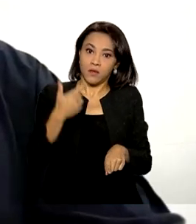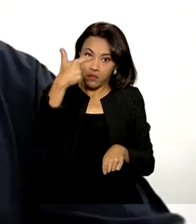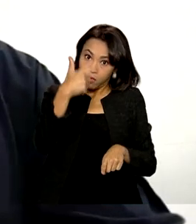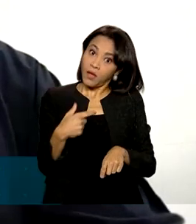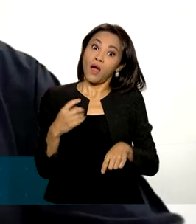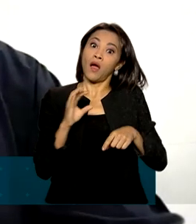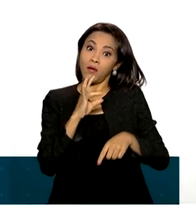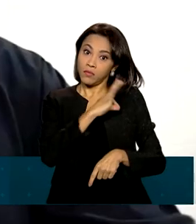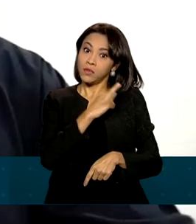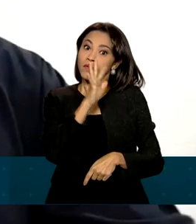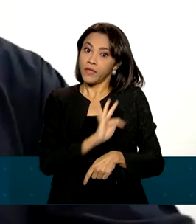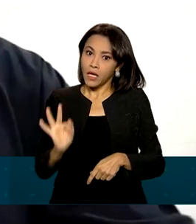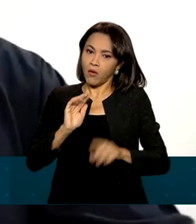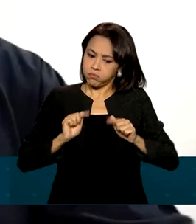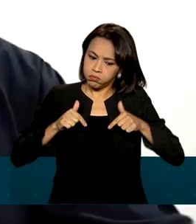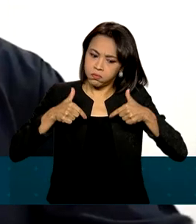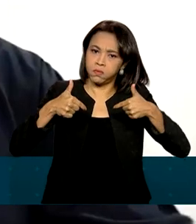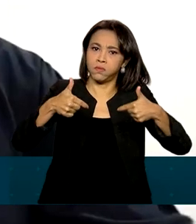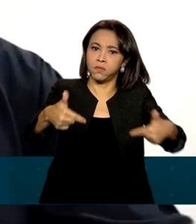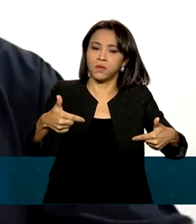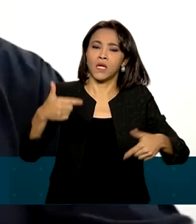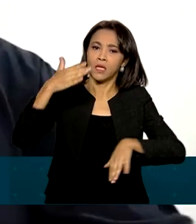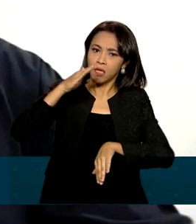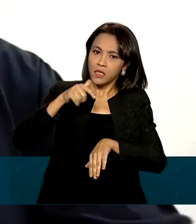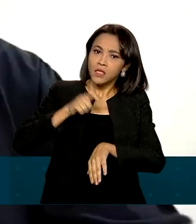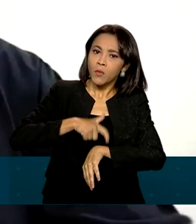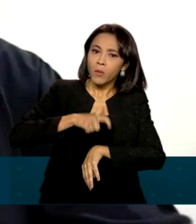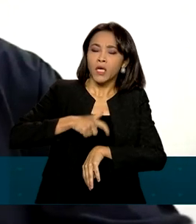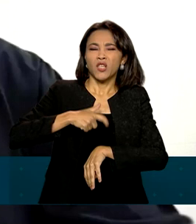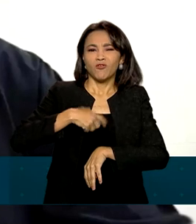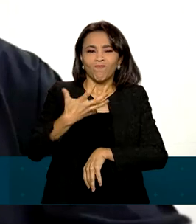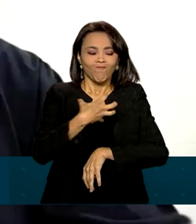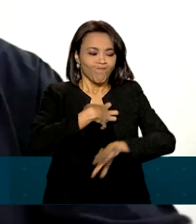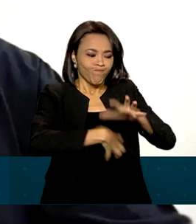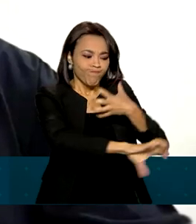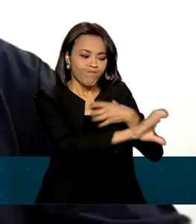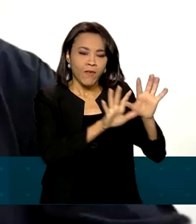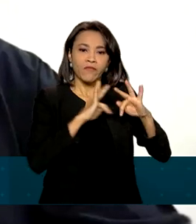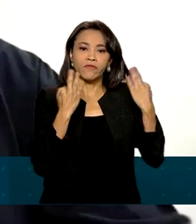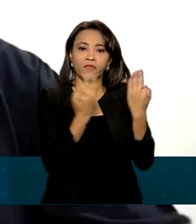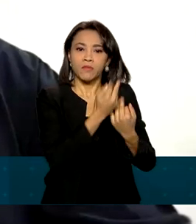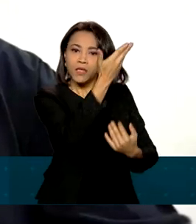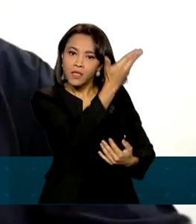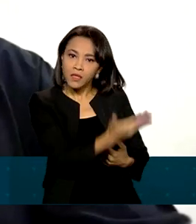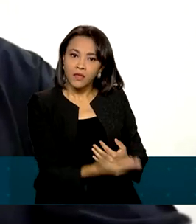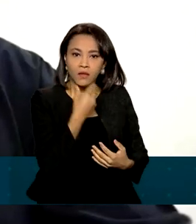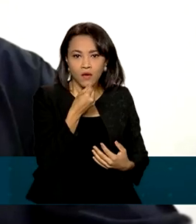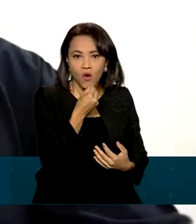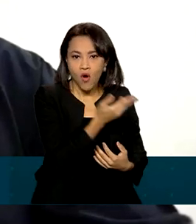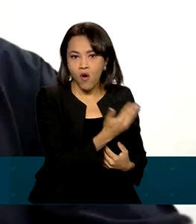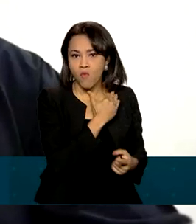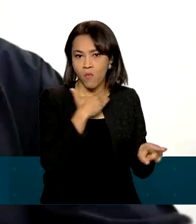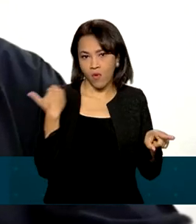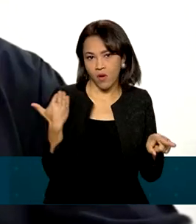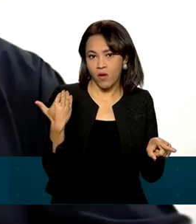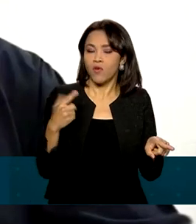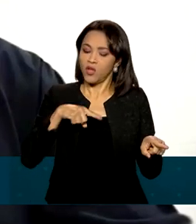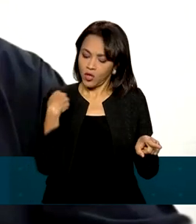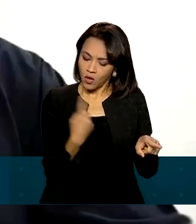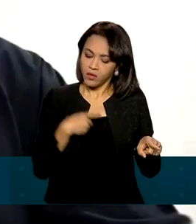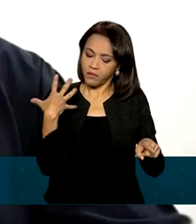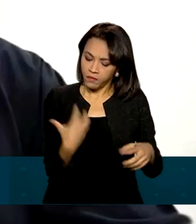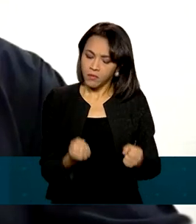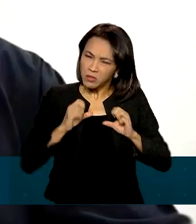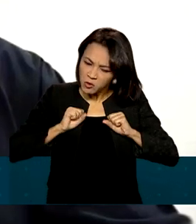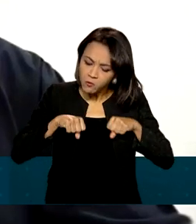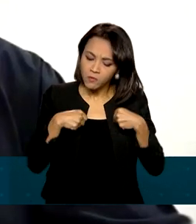diretamente nessa causa nesse momento nos solidarizamos com a família e amigos do Senhor Genivaldo e não mediremos esforços